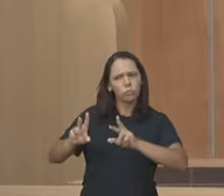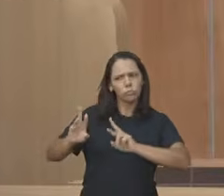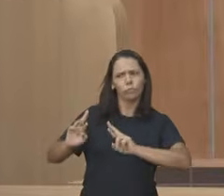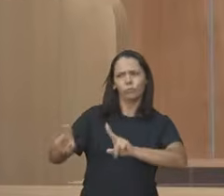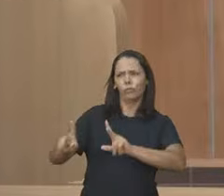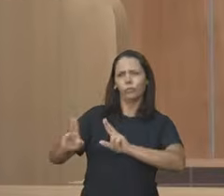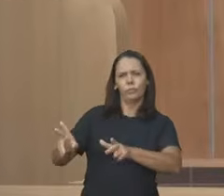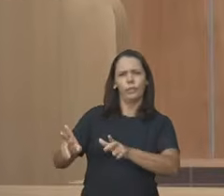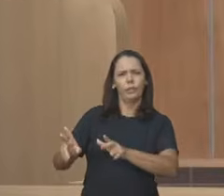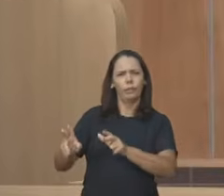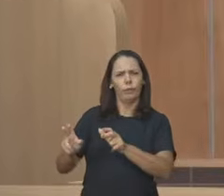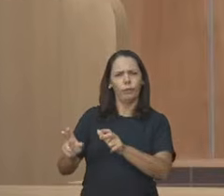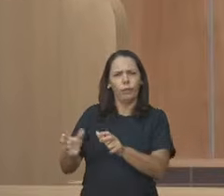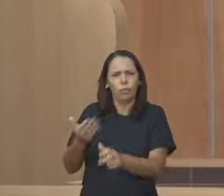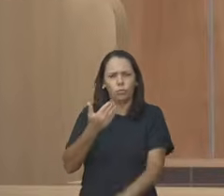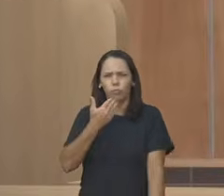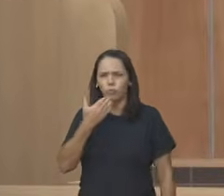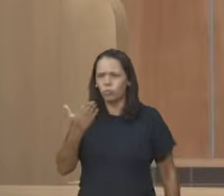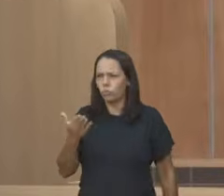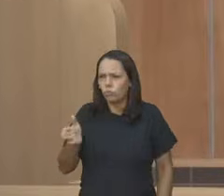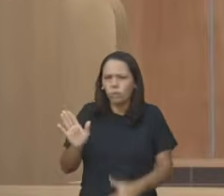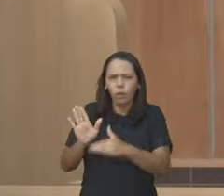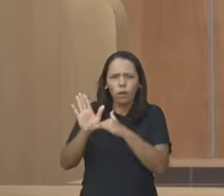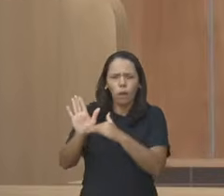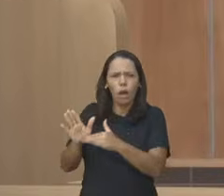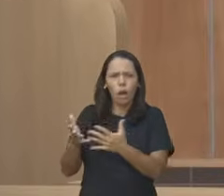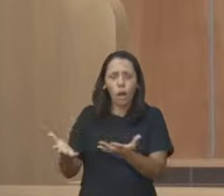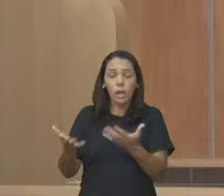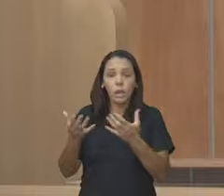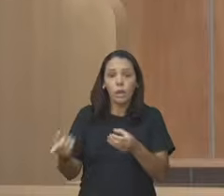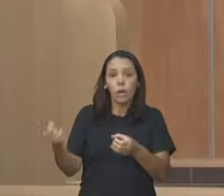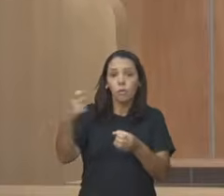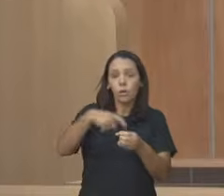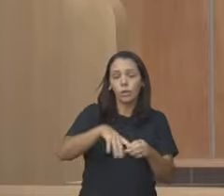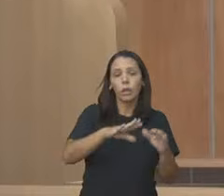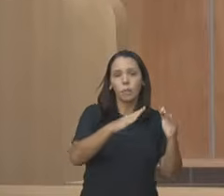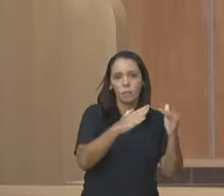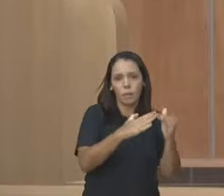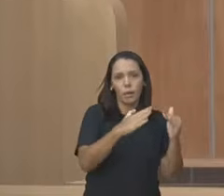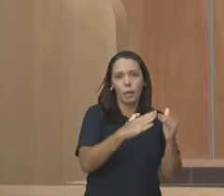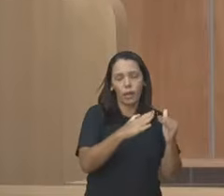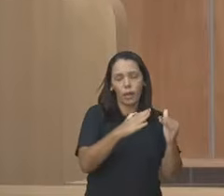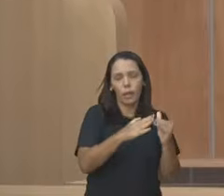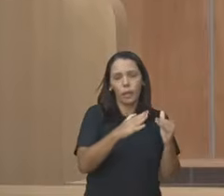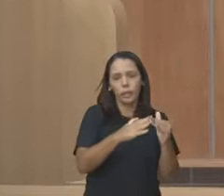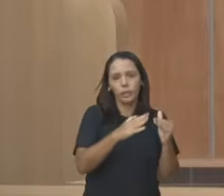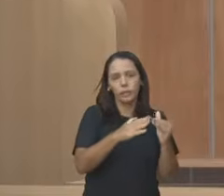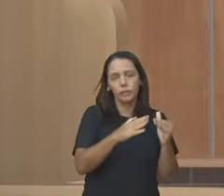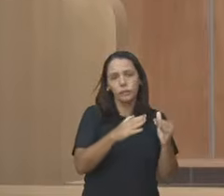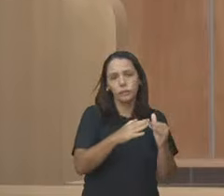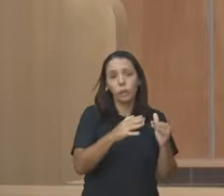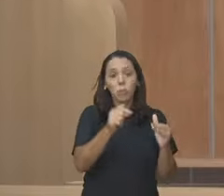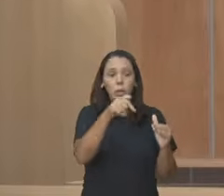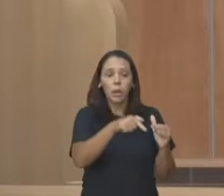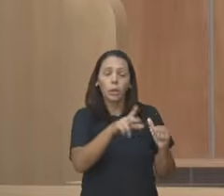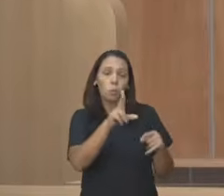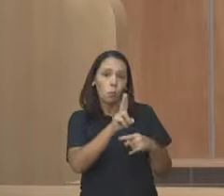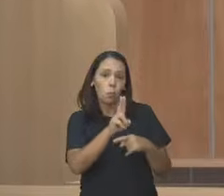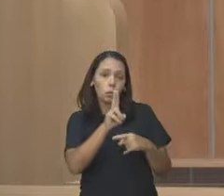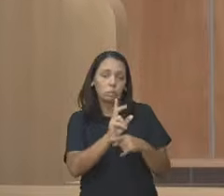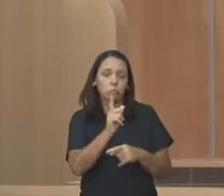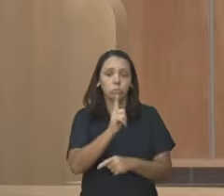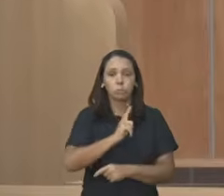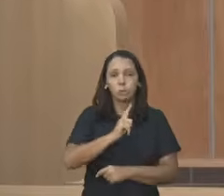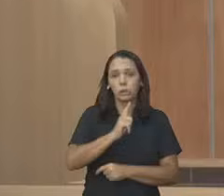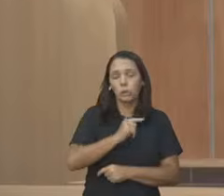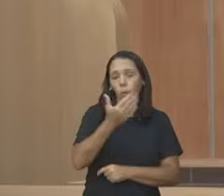me pedindo ajuda, querendo voltar para casa de novo, que ele estava sendo bem cuidado, ele